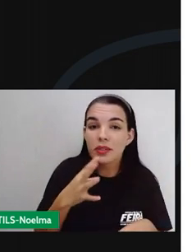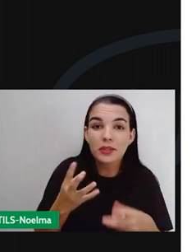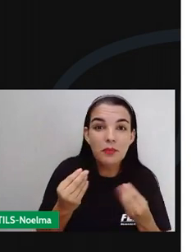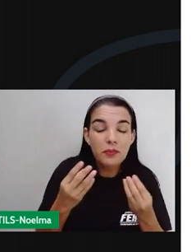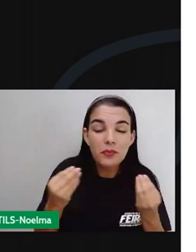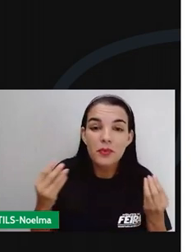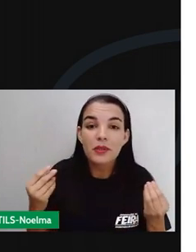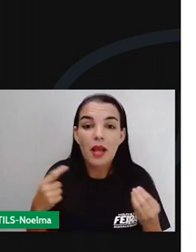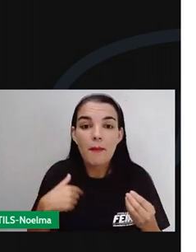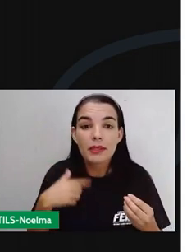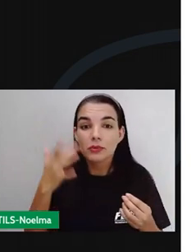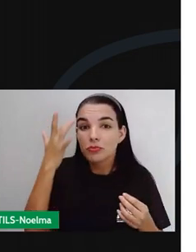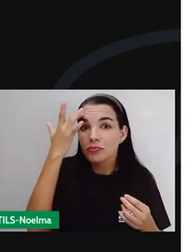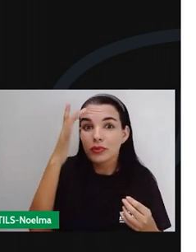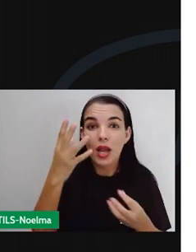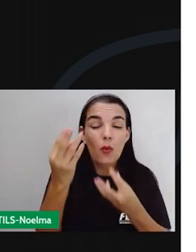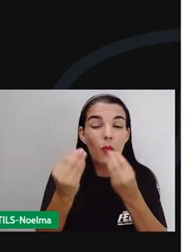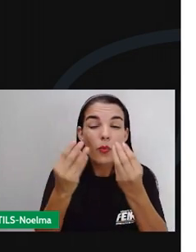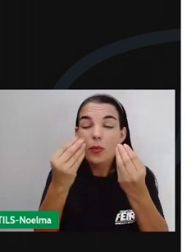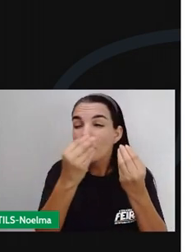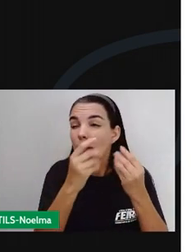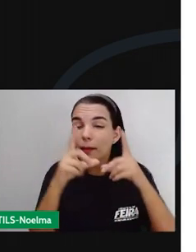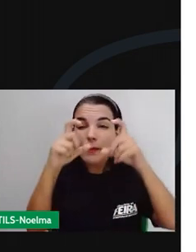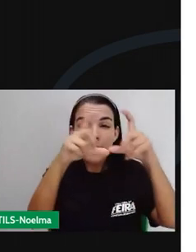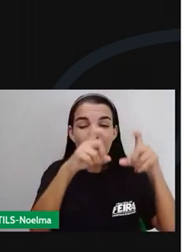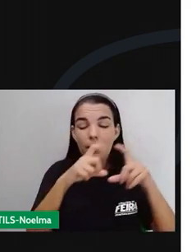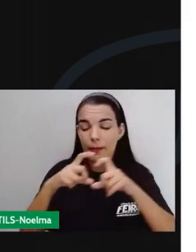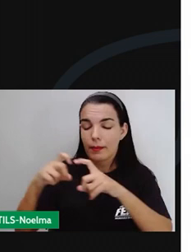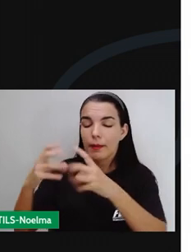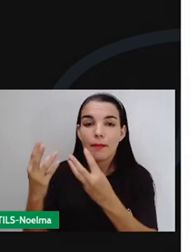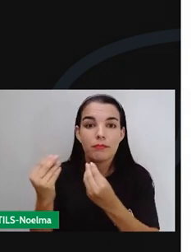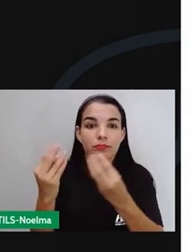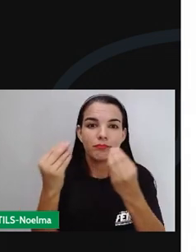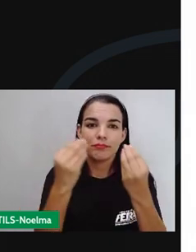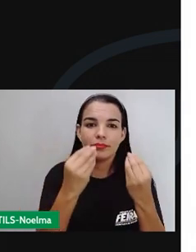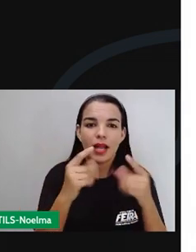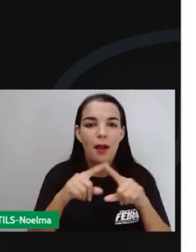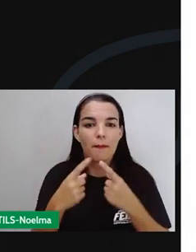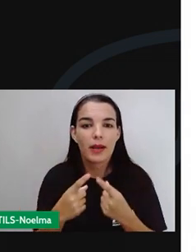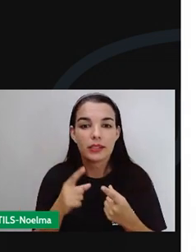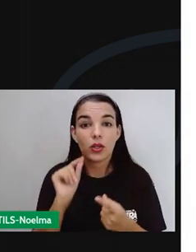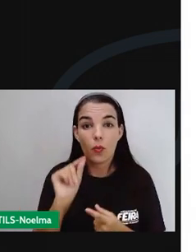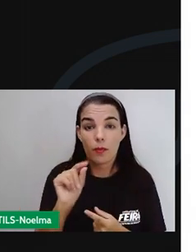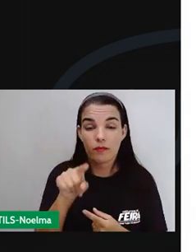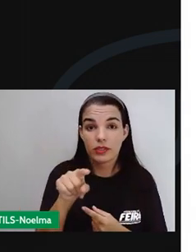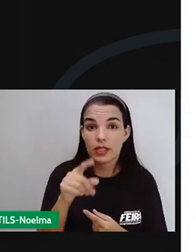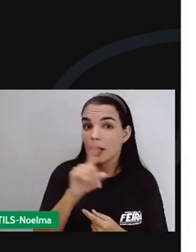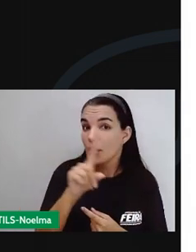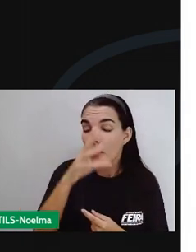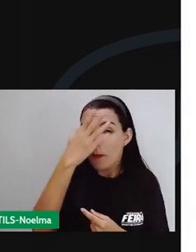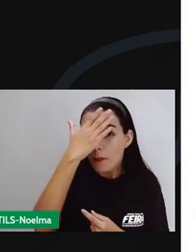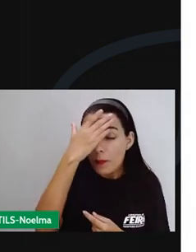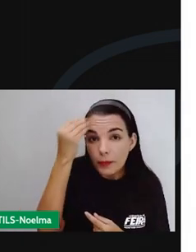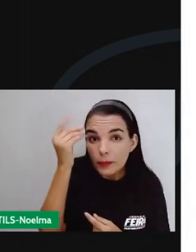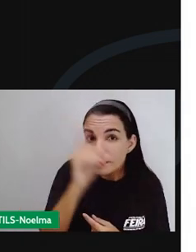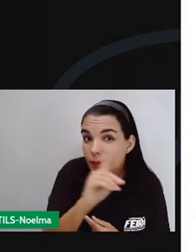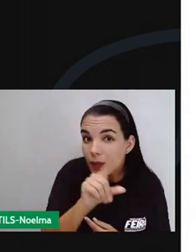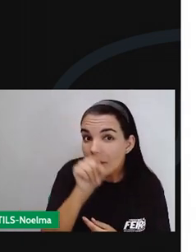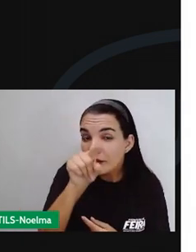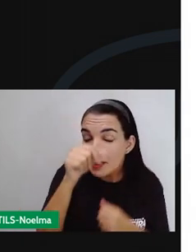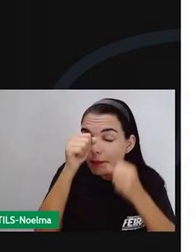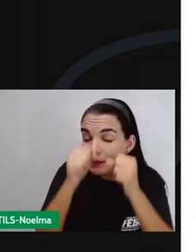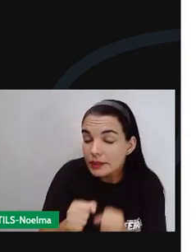aqui a quantidade certa de fotos para representar todos eles. Mas uma coisa você não pode esquecer. É